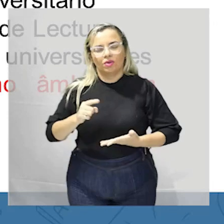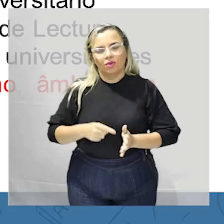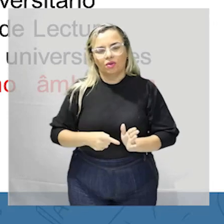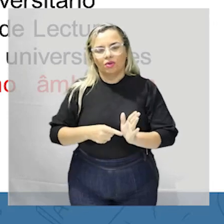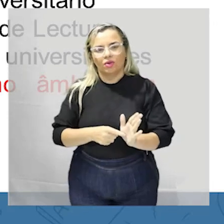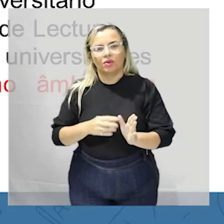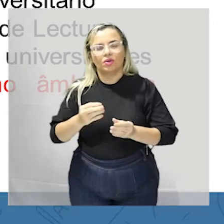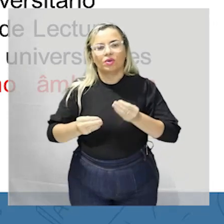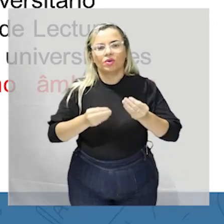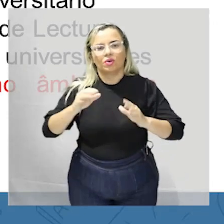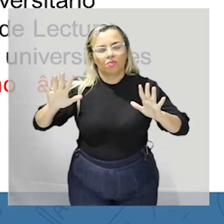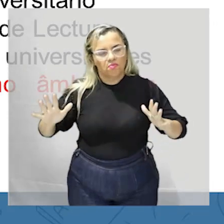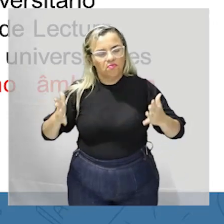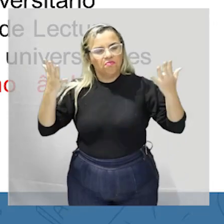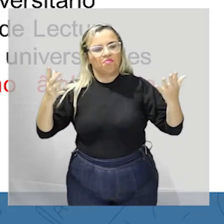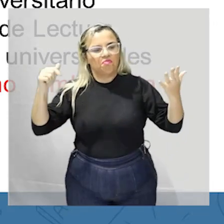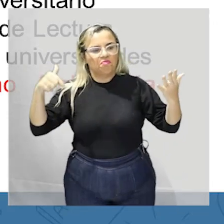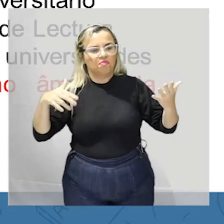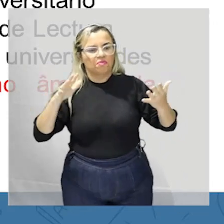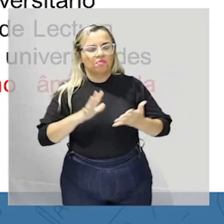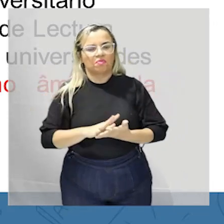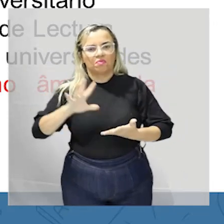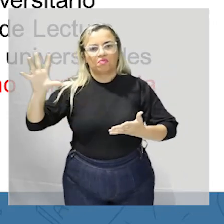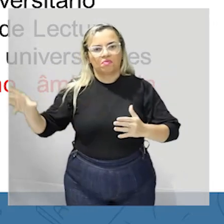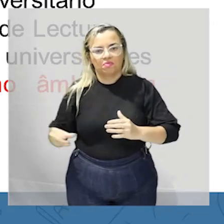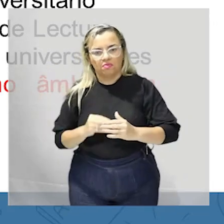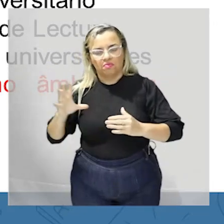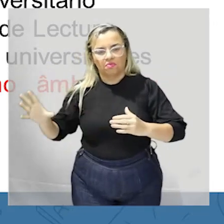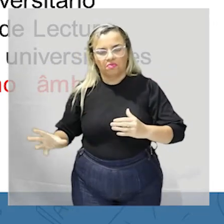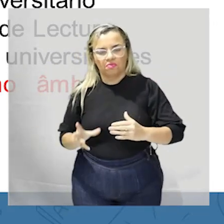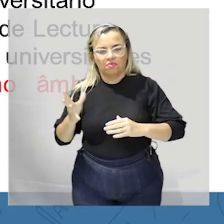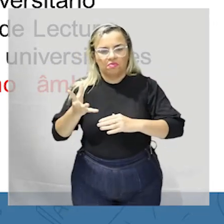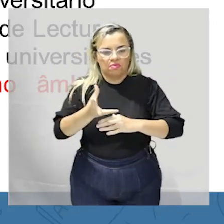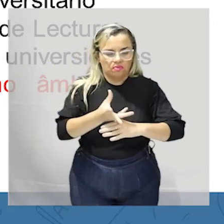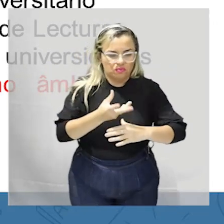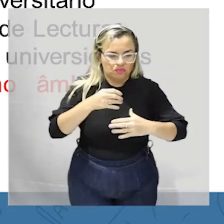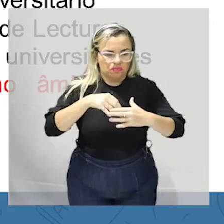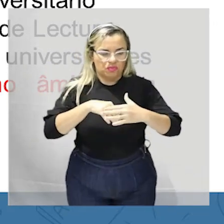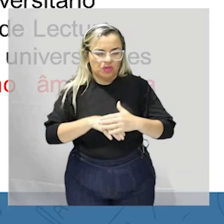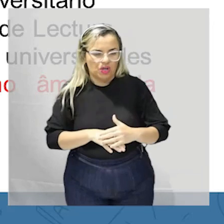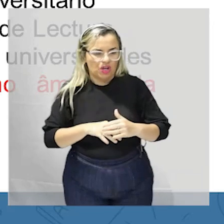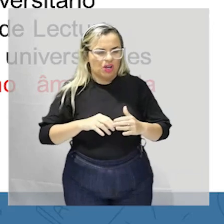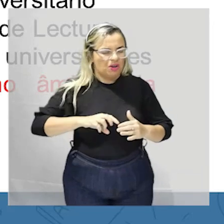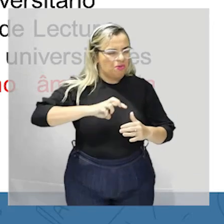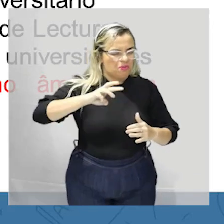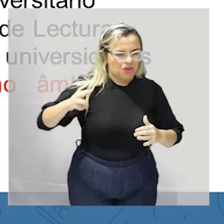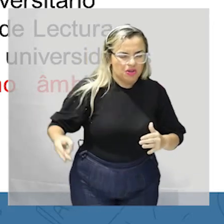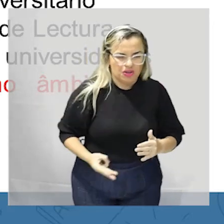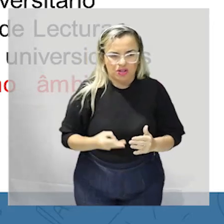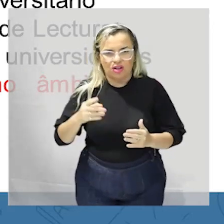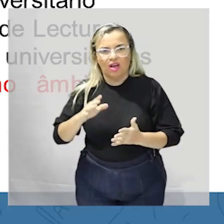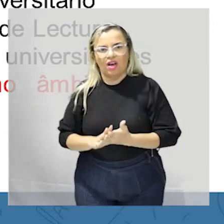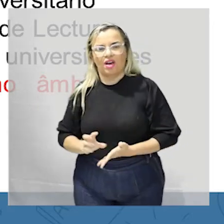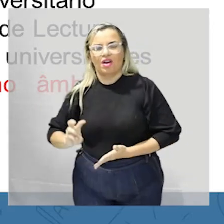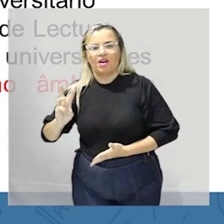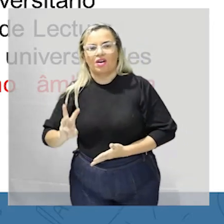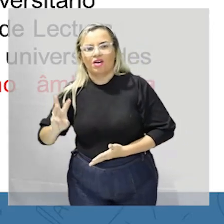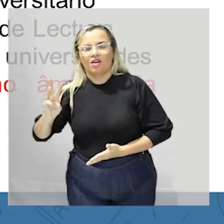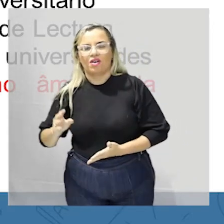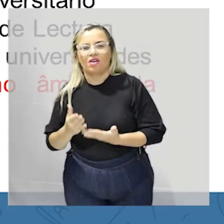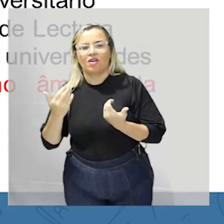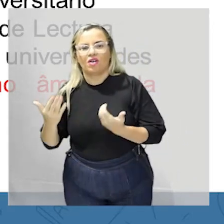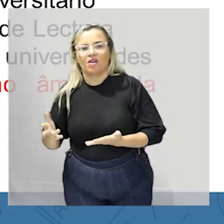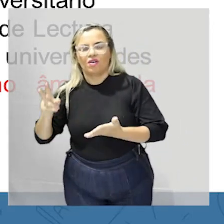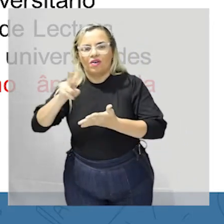colocando como um êxito essa coleção, que milhares de acessos no site, milhares de jovens fazem essa leitura